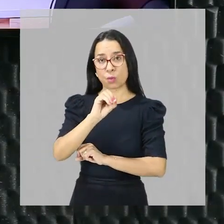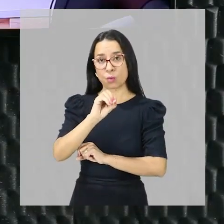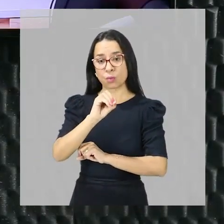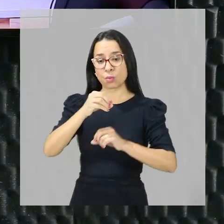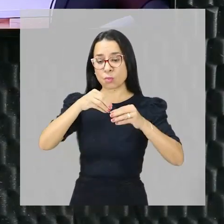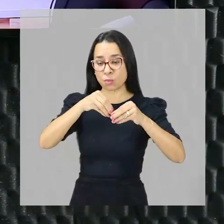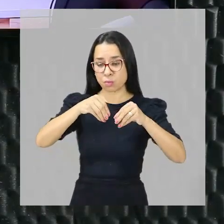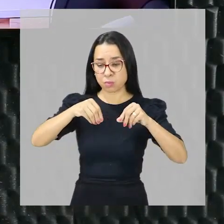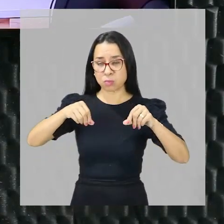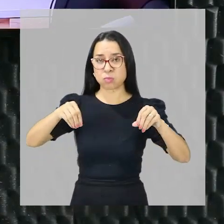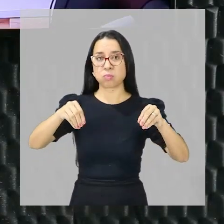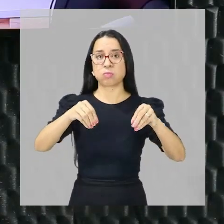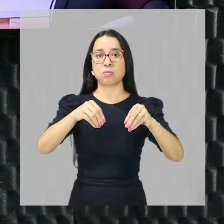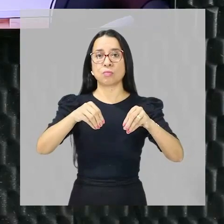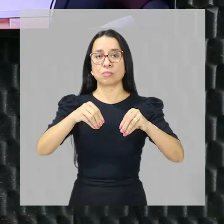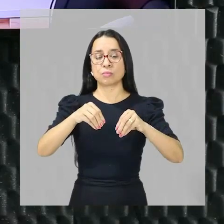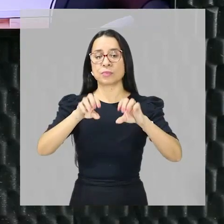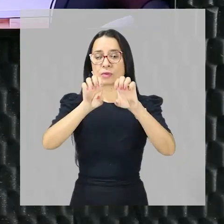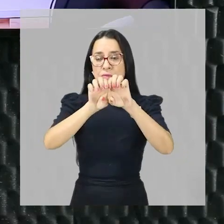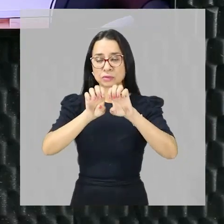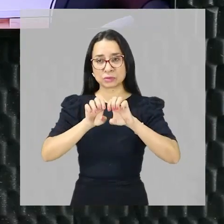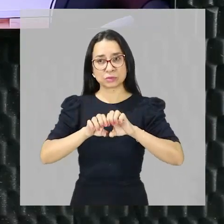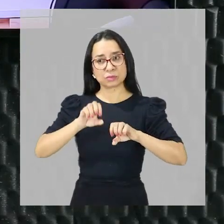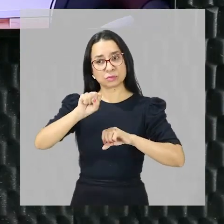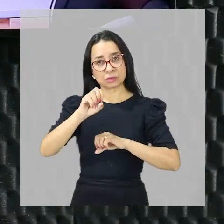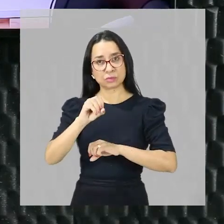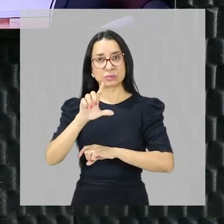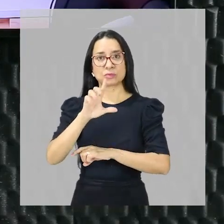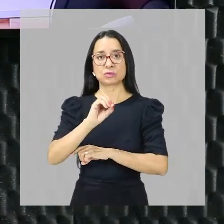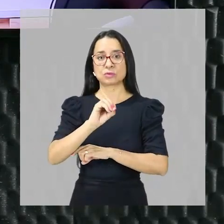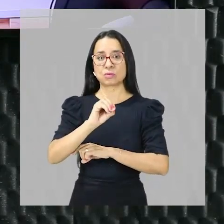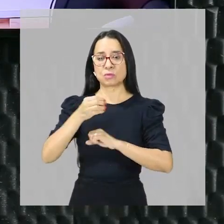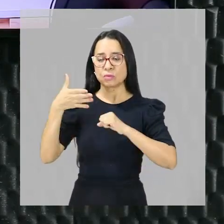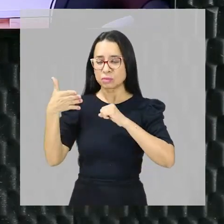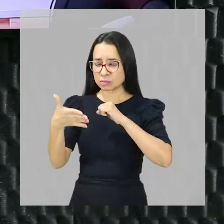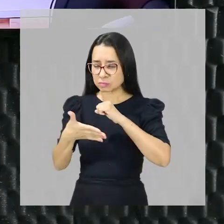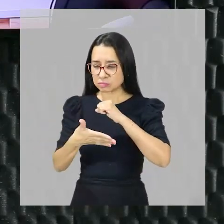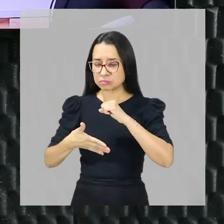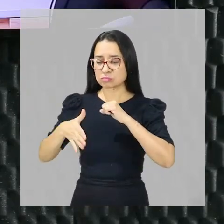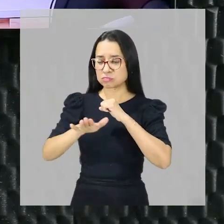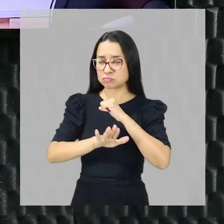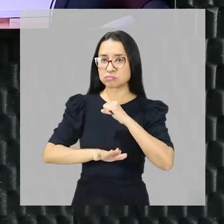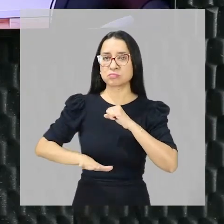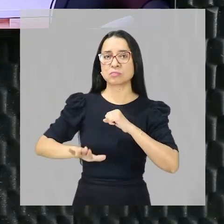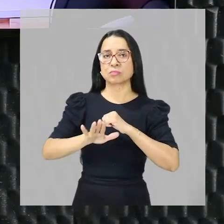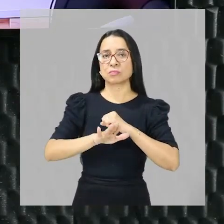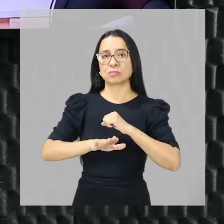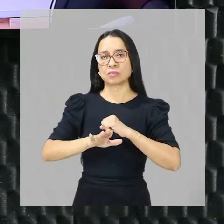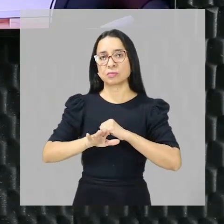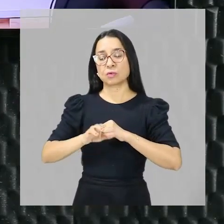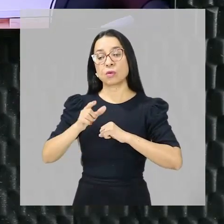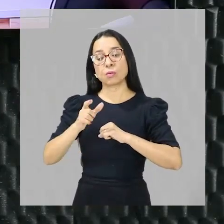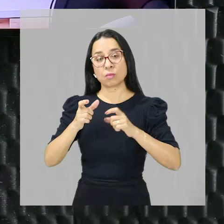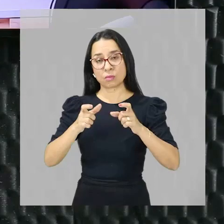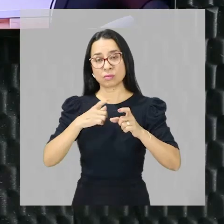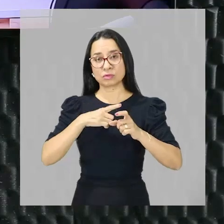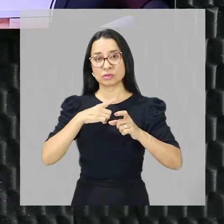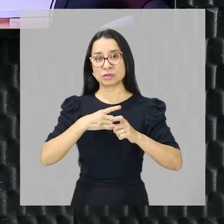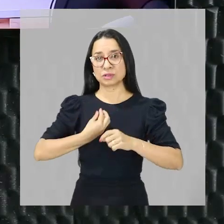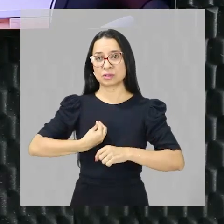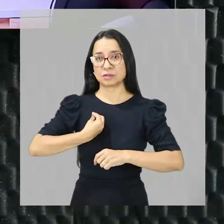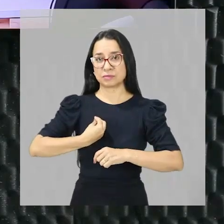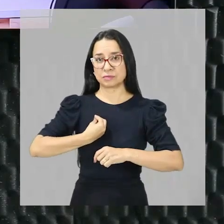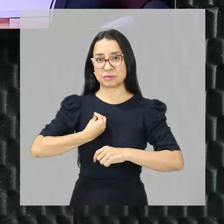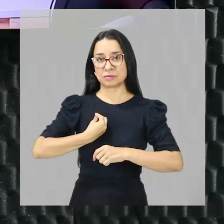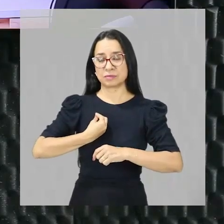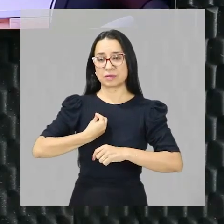nós vamos falar sobre a estrutura dos solos. Tem a camada mais superficial aqui do relevo, onde a vida, já dizia a minha professora